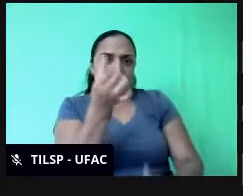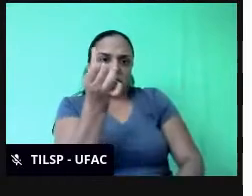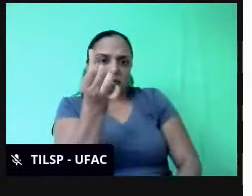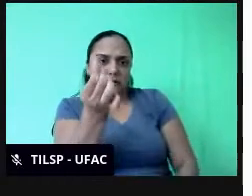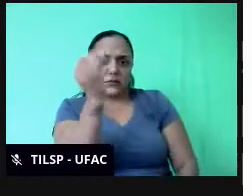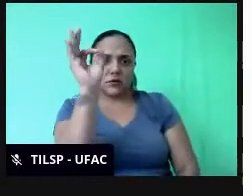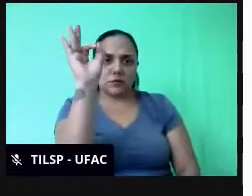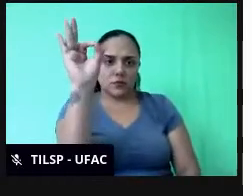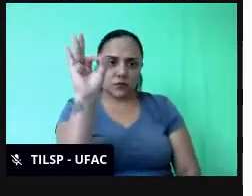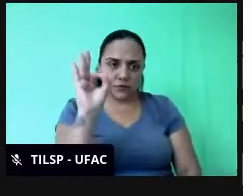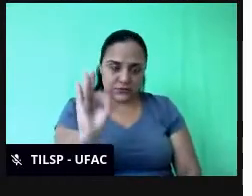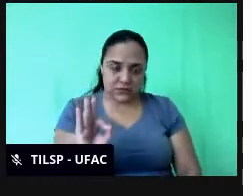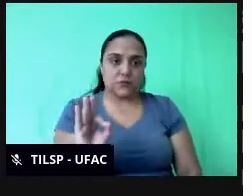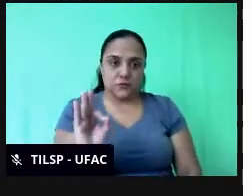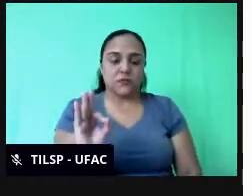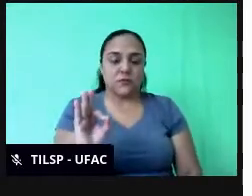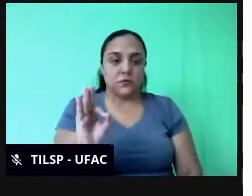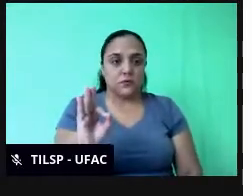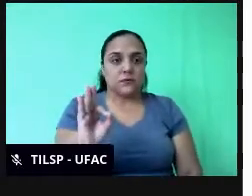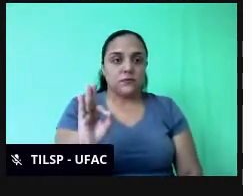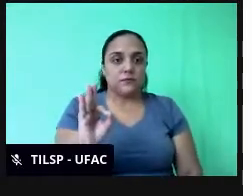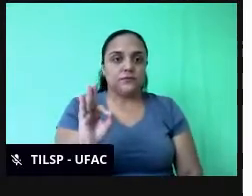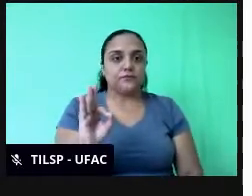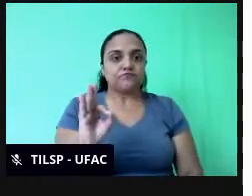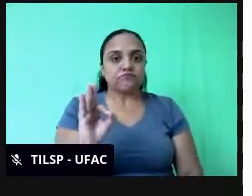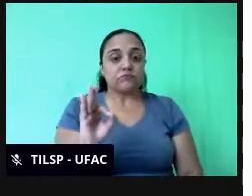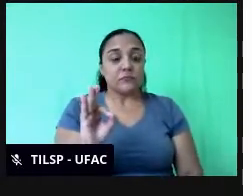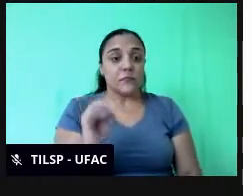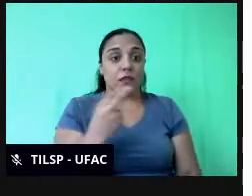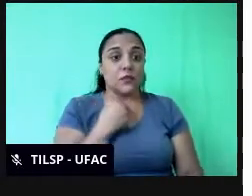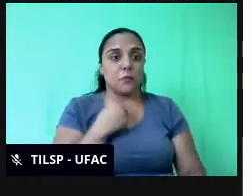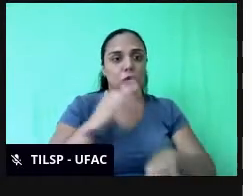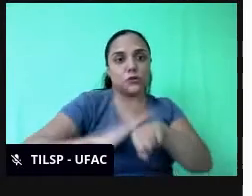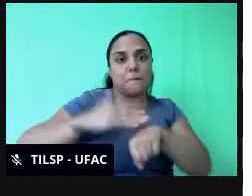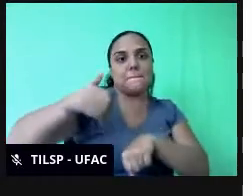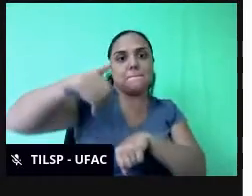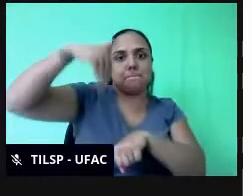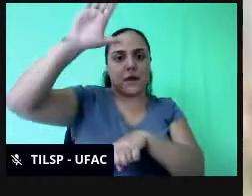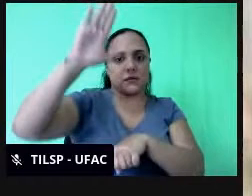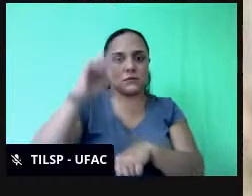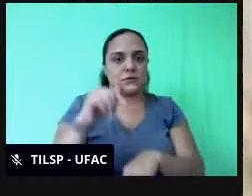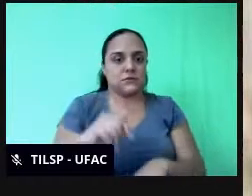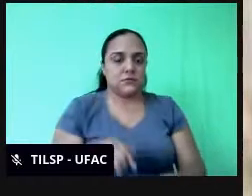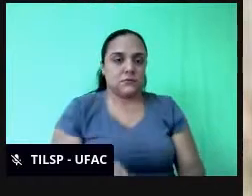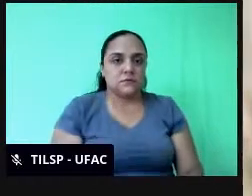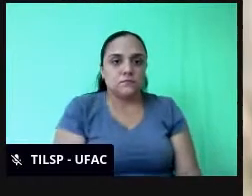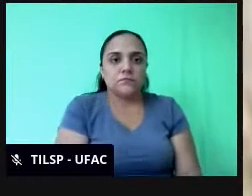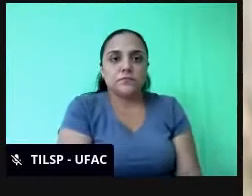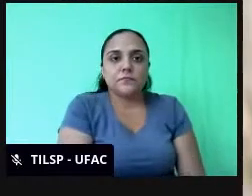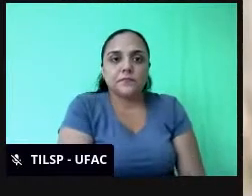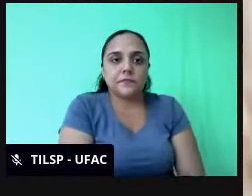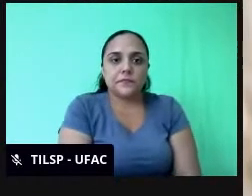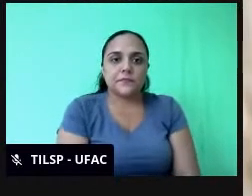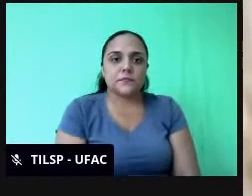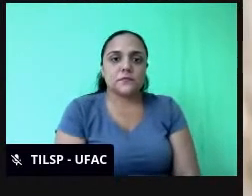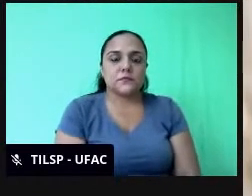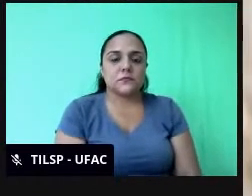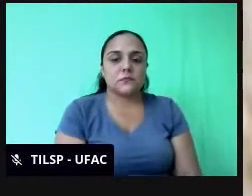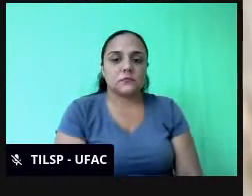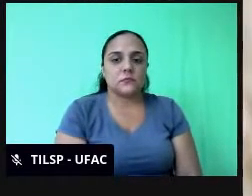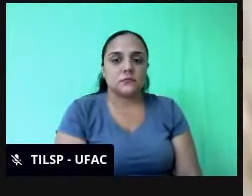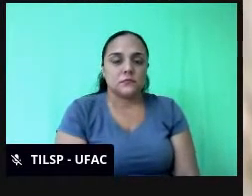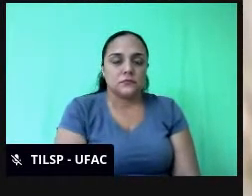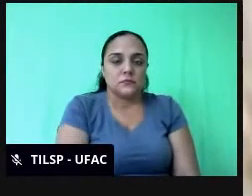né, por dia, e de ômega 3 de 1,25 a 2,5%. Então, algumas